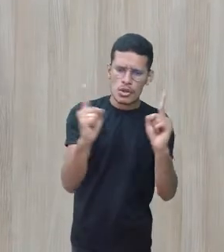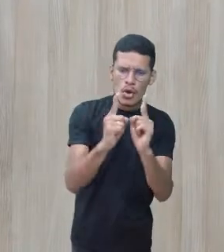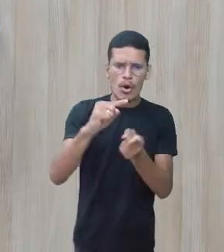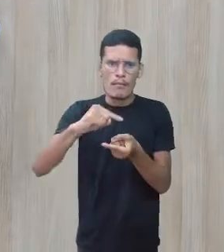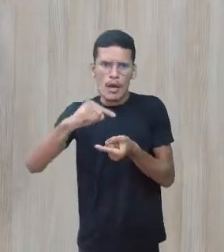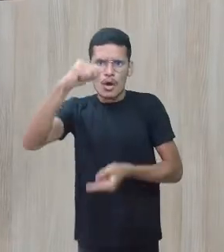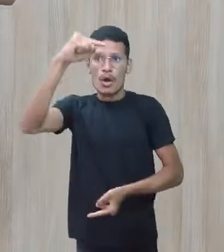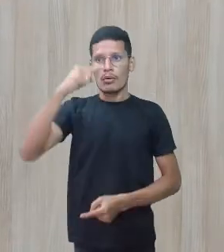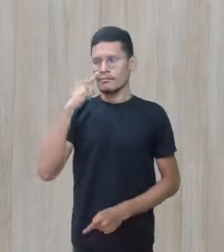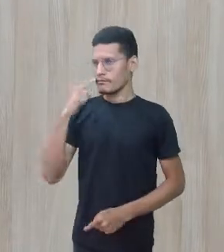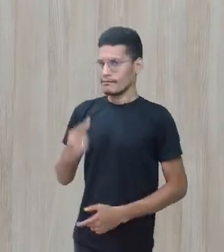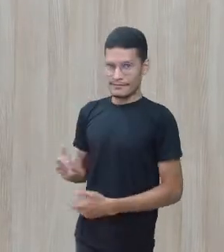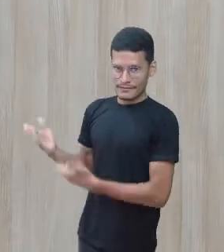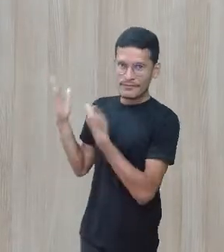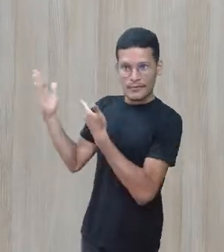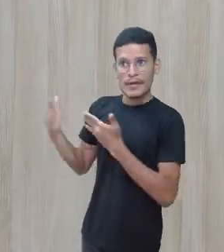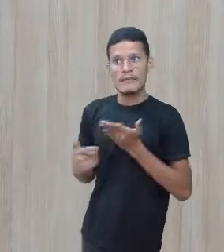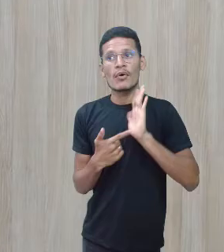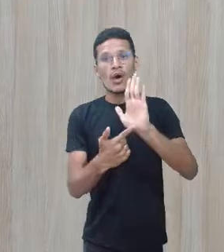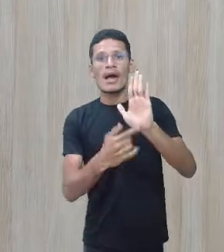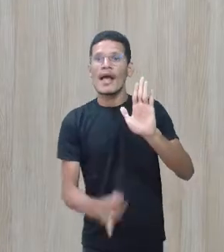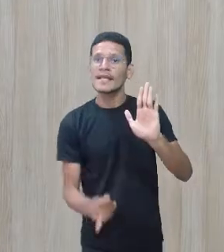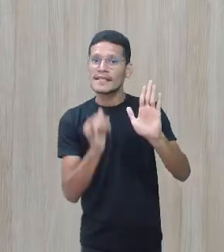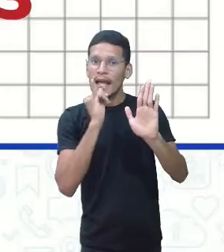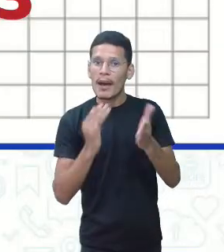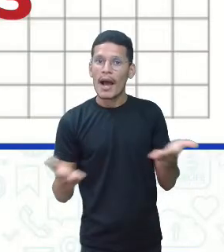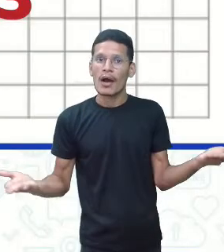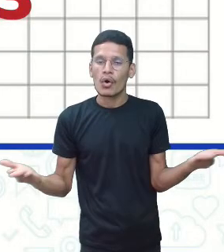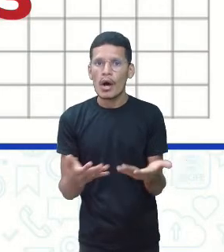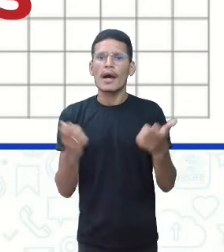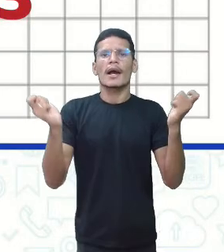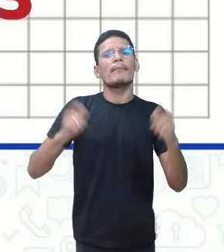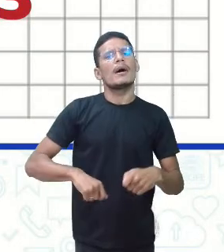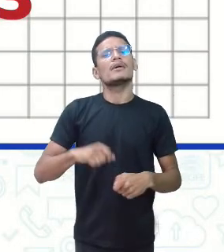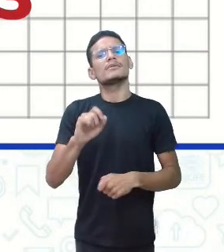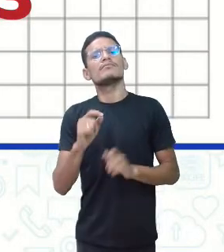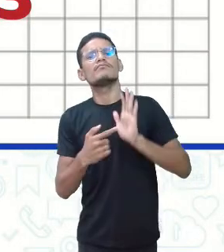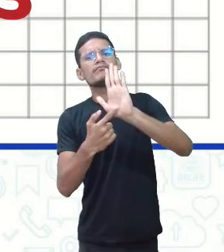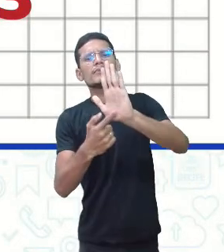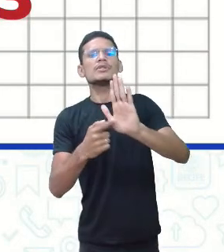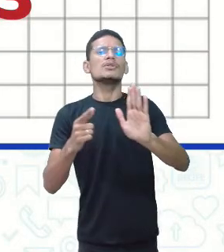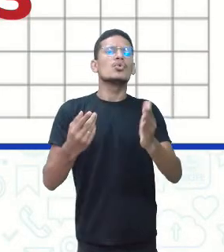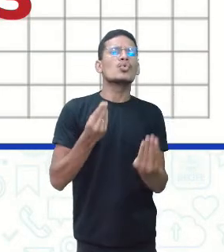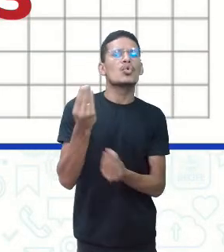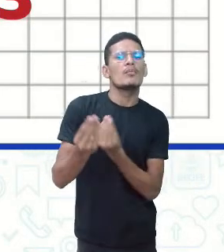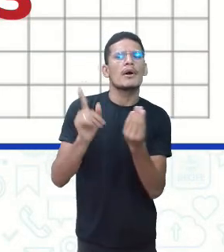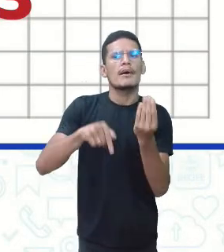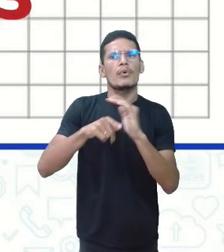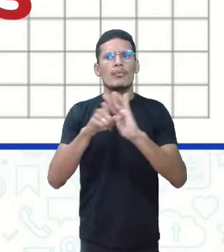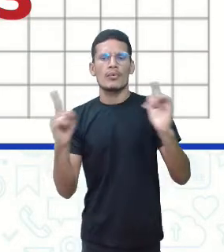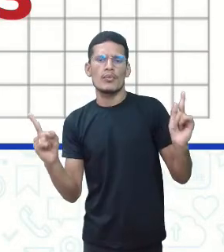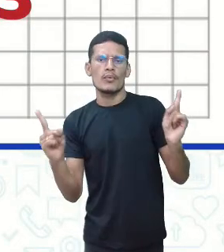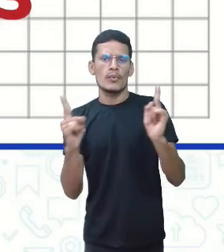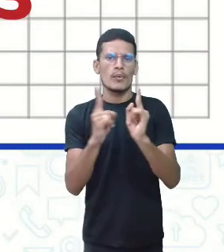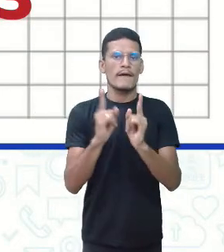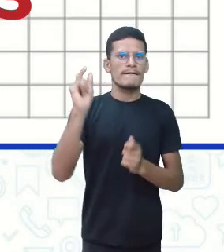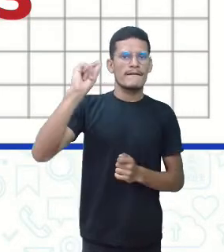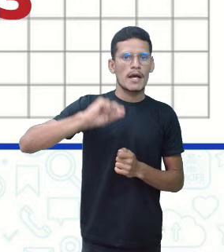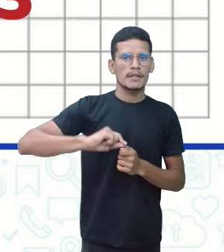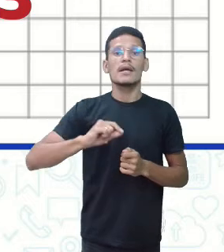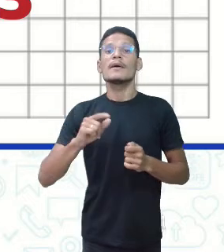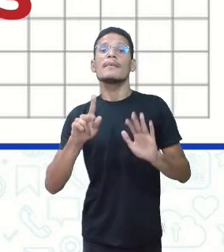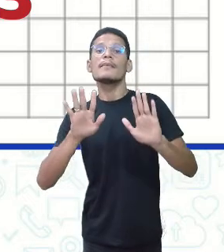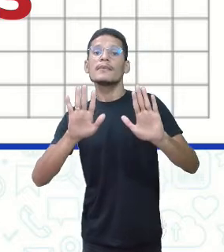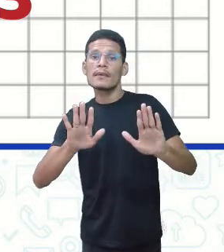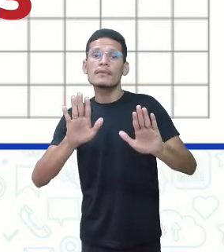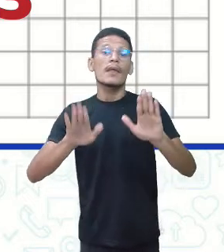menor. Aqui a gente trouxe os dois exemplos, trabalhando com essa ideia de como que a redução ou a ampliação foi feita de acordo